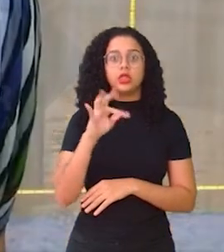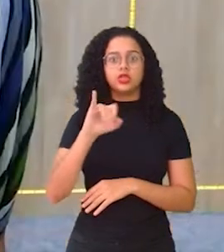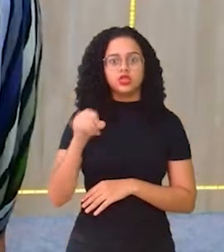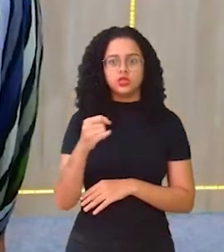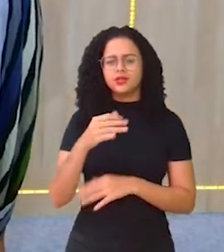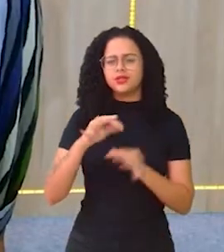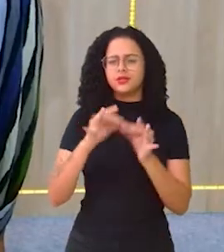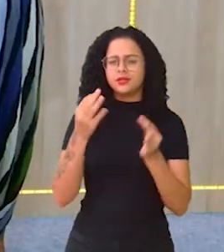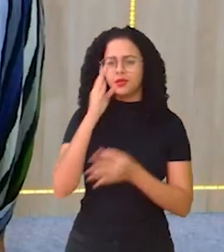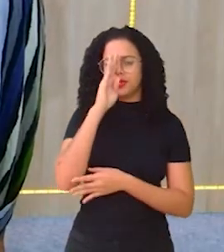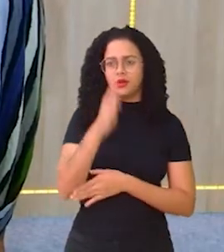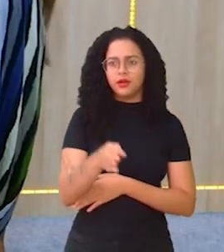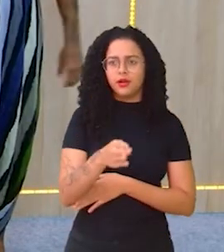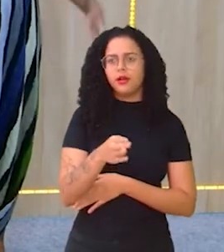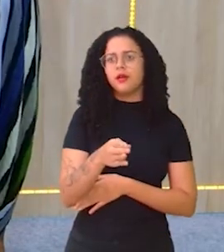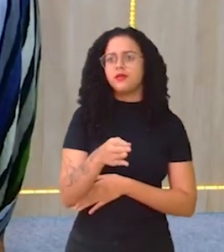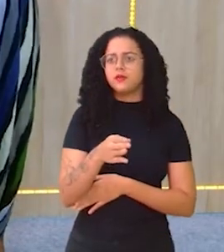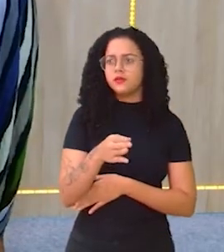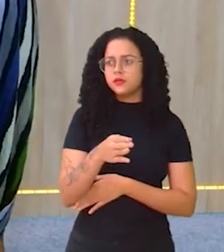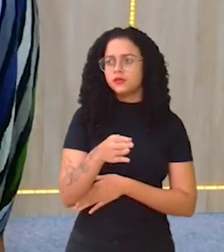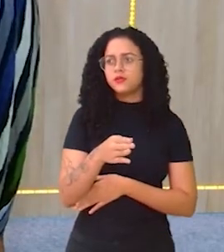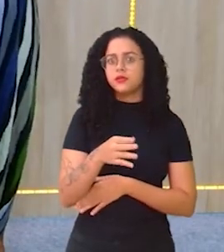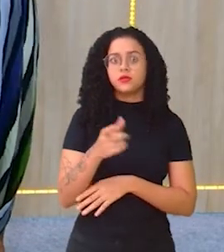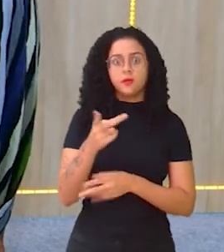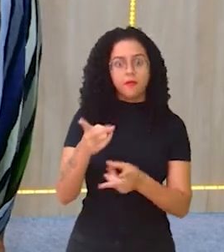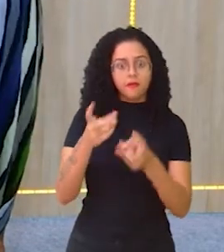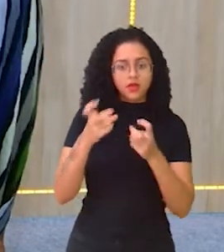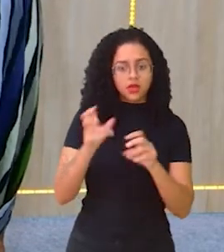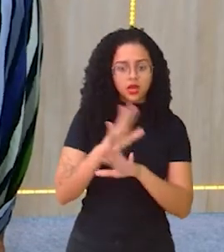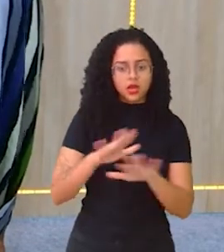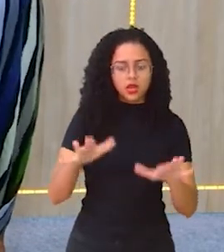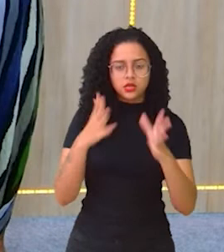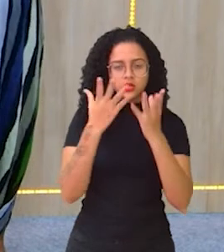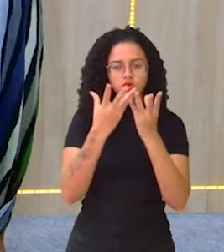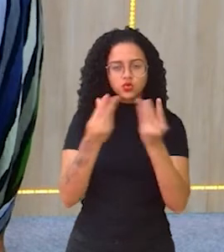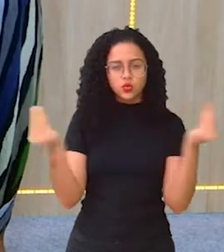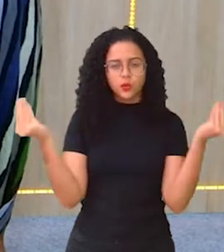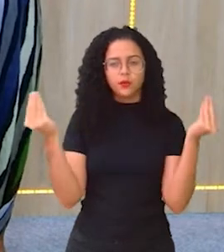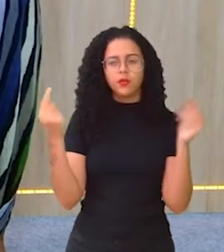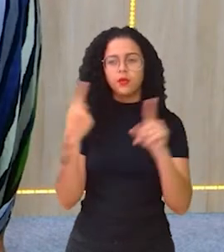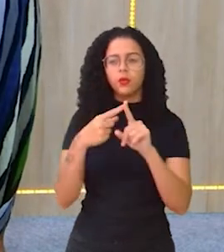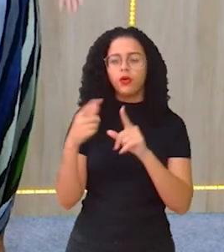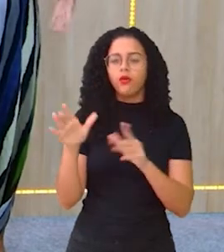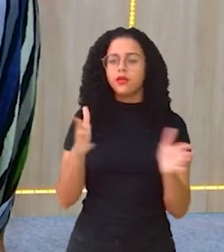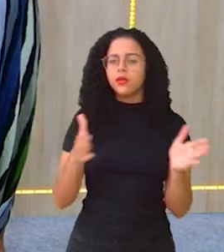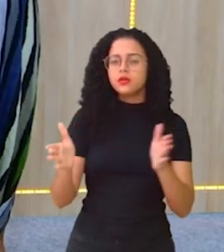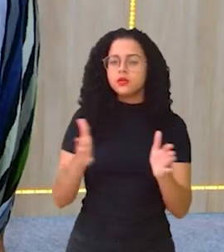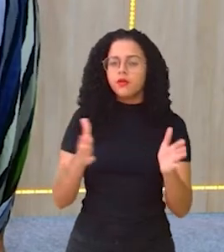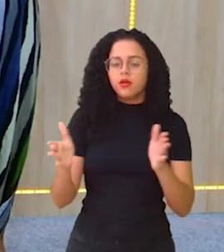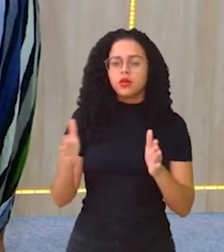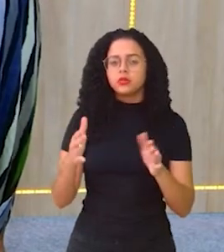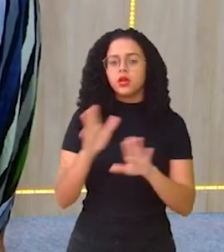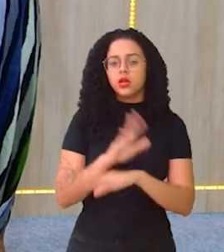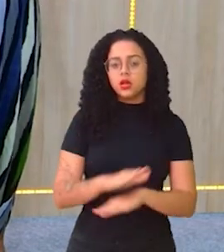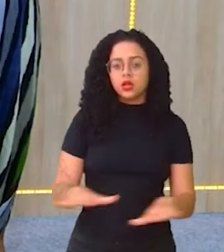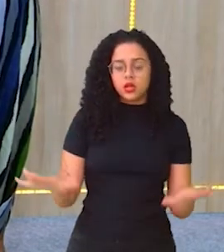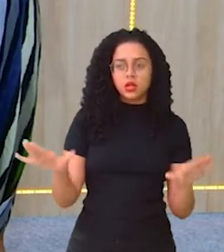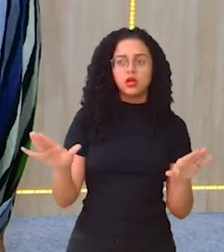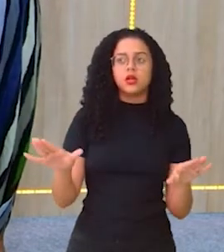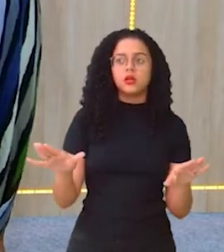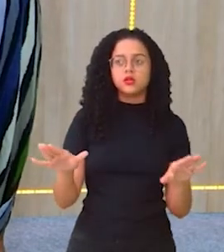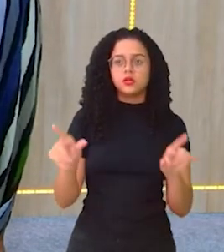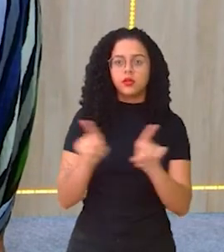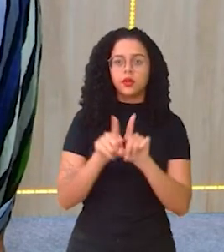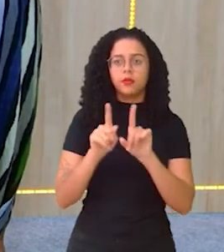Simples e direto, né, minha gente? Acho que as crianças vão sumindo, né? Exatamente. Elas vão sumindo porque nessa fase em que crianças